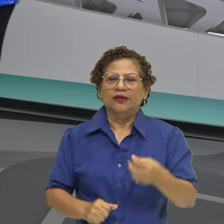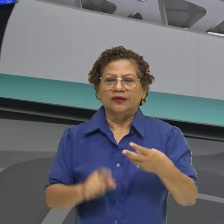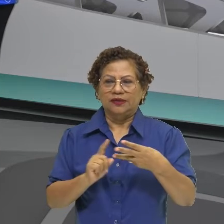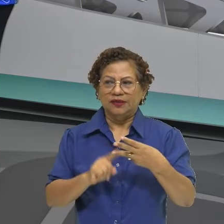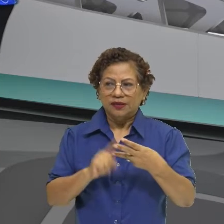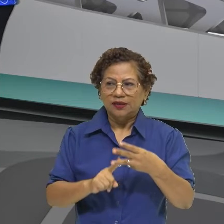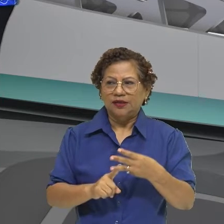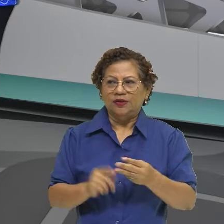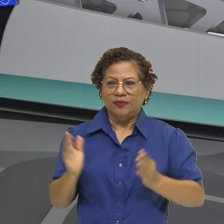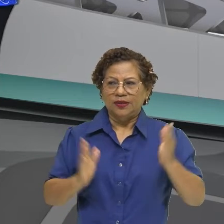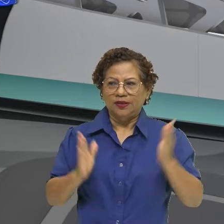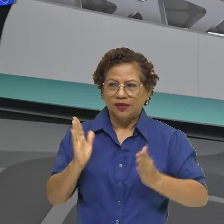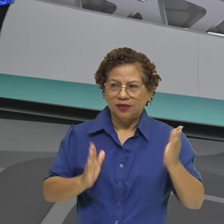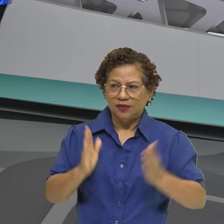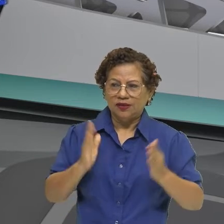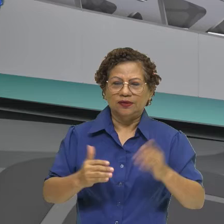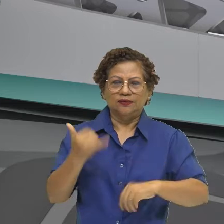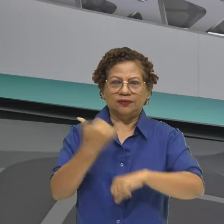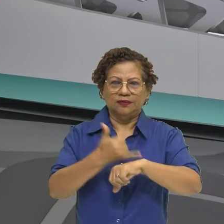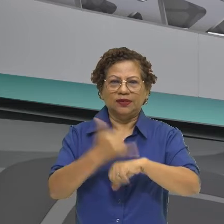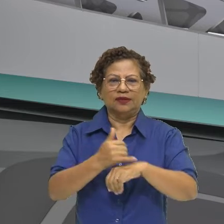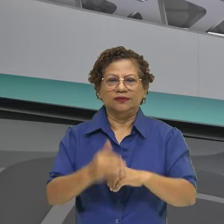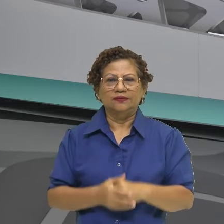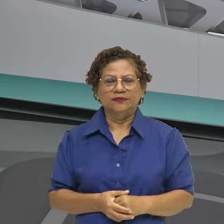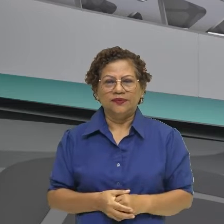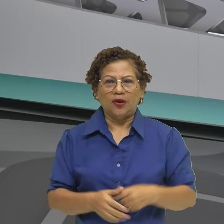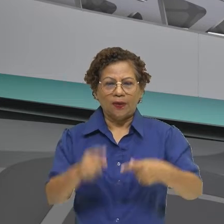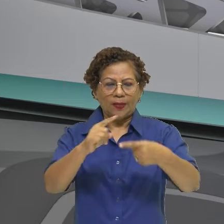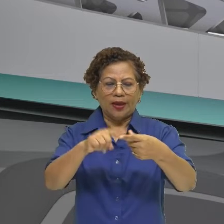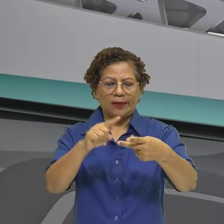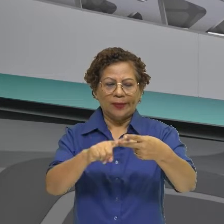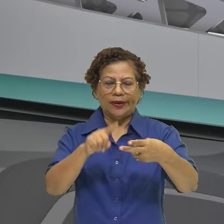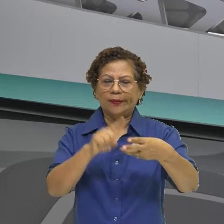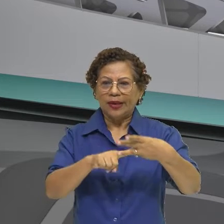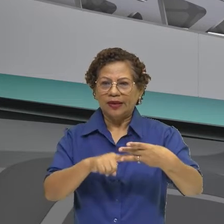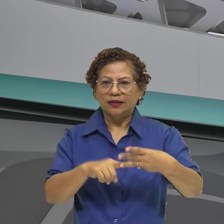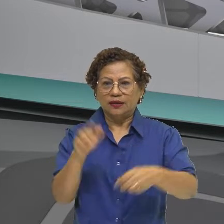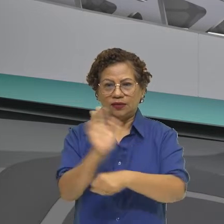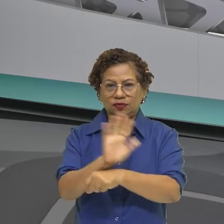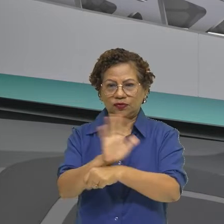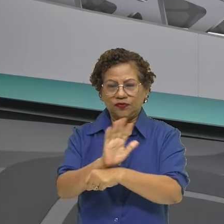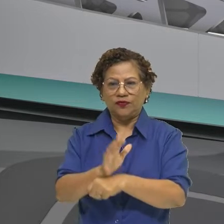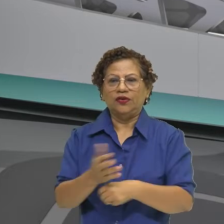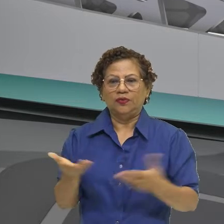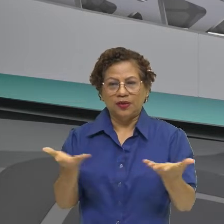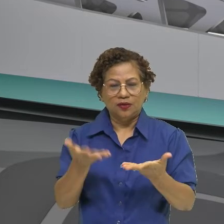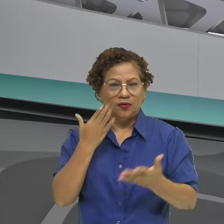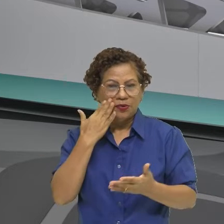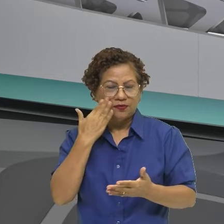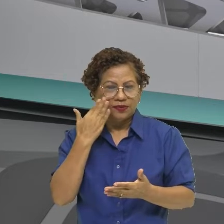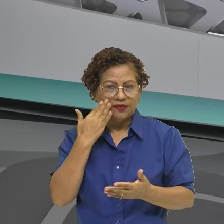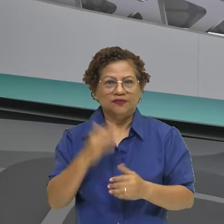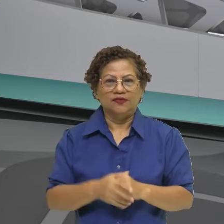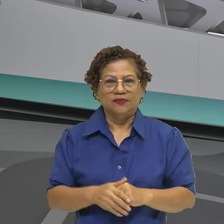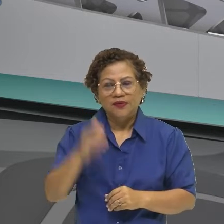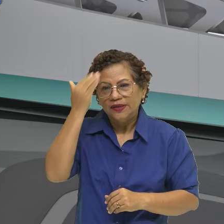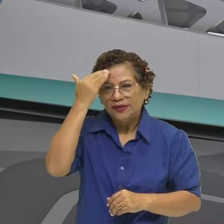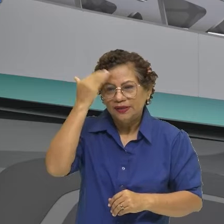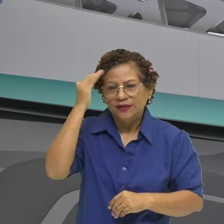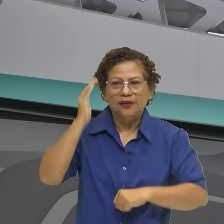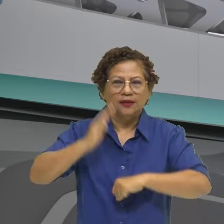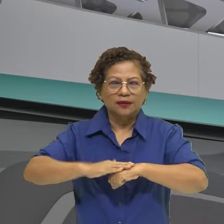metais. Vamos ver então esses períodos agora através dessa animação que nós elaboramos para vocês terem mais ou